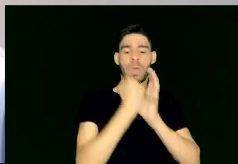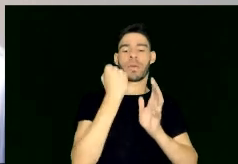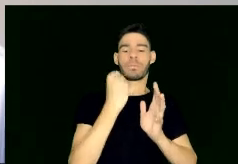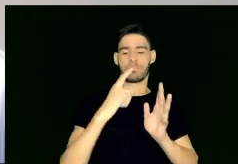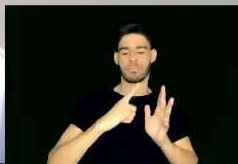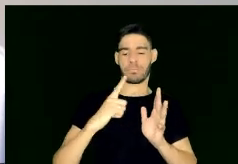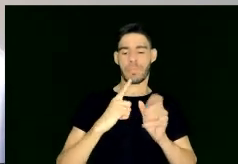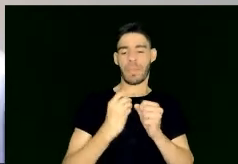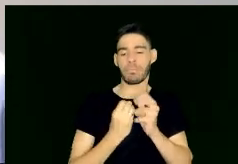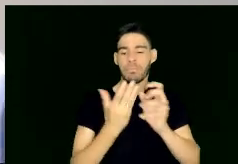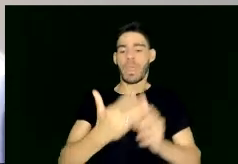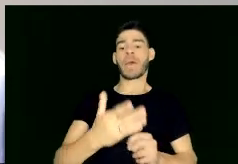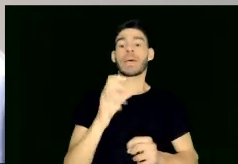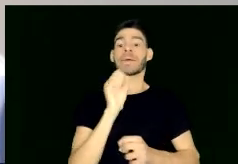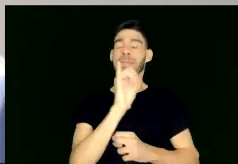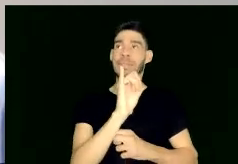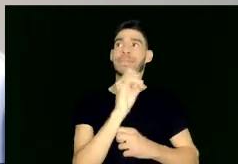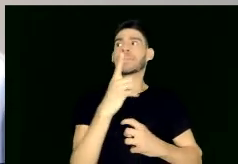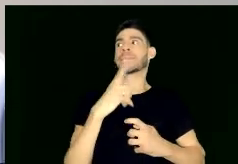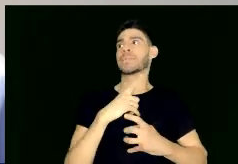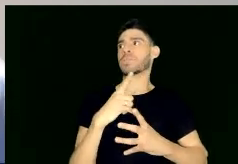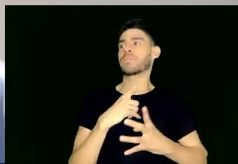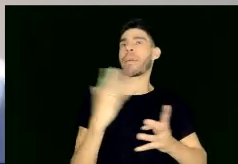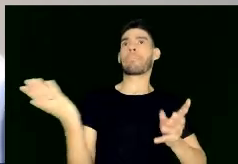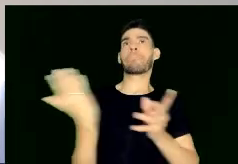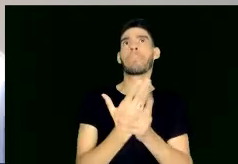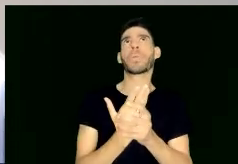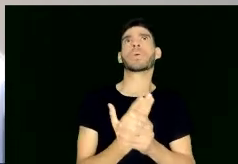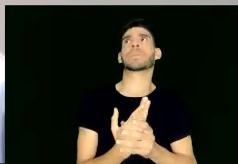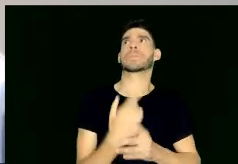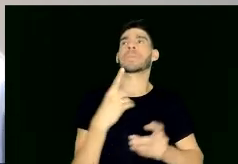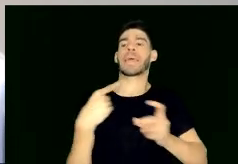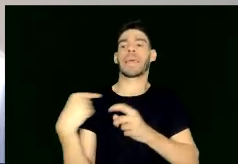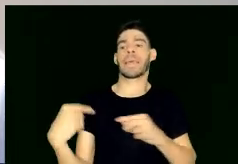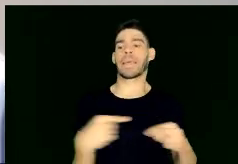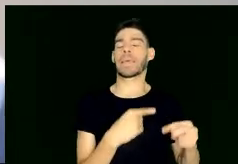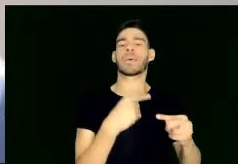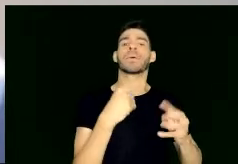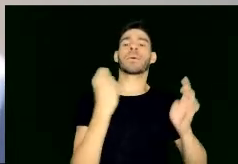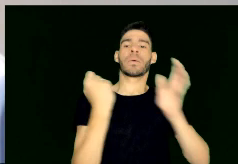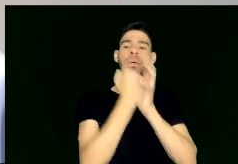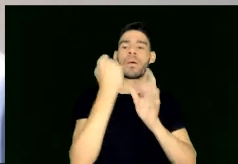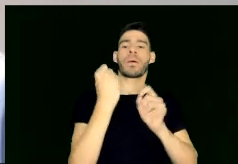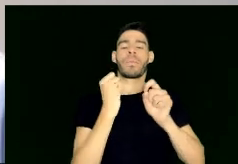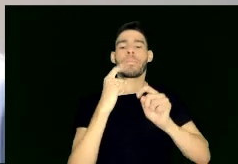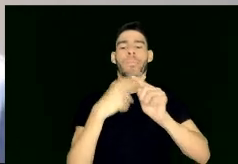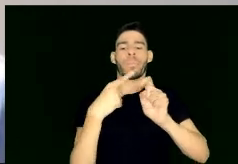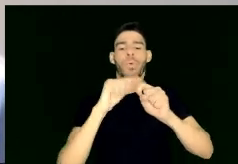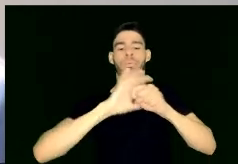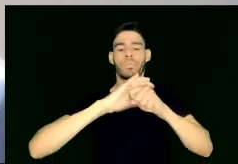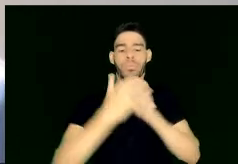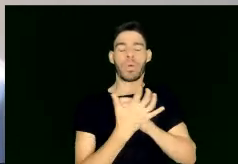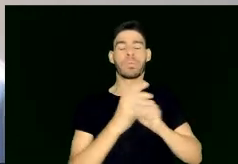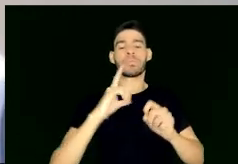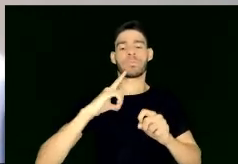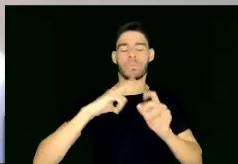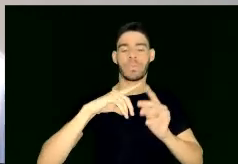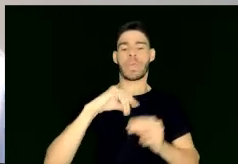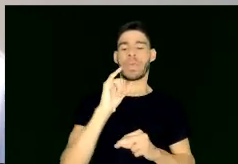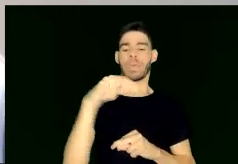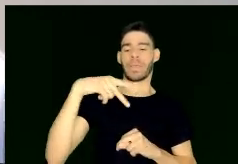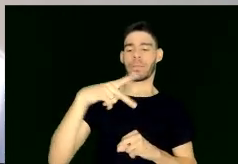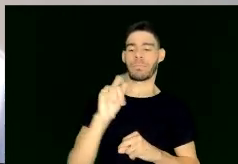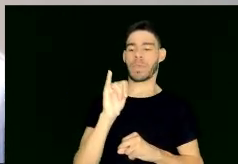as patentes. E caso hajam litígios sobre a questão das patentes da Covid-19